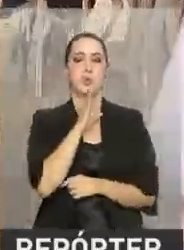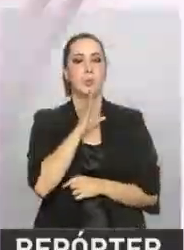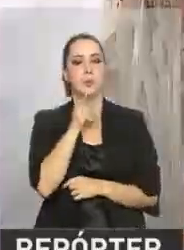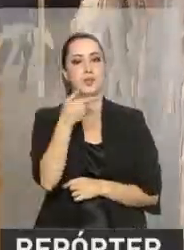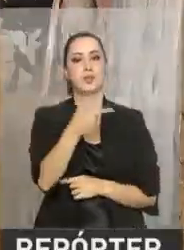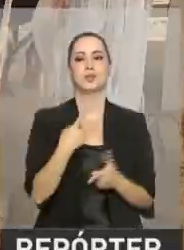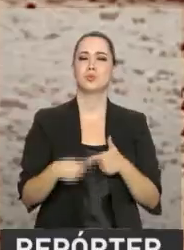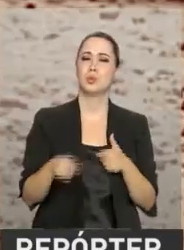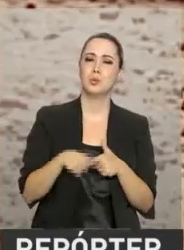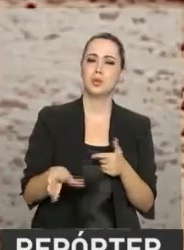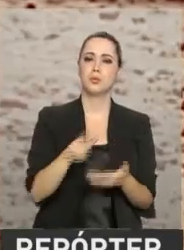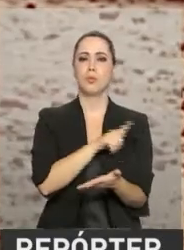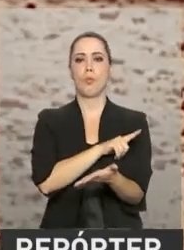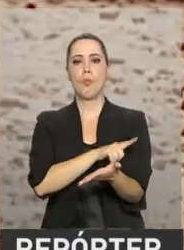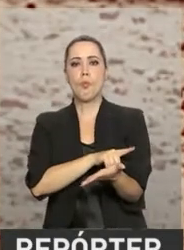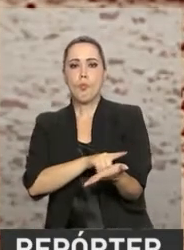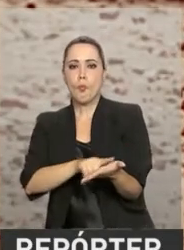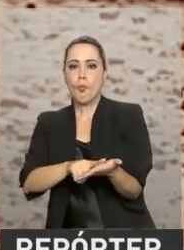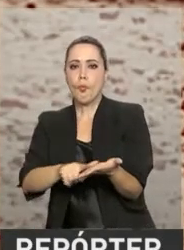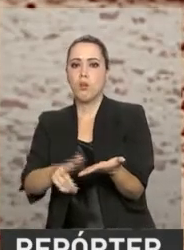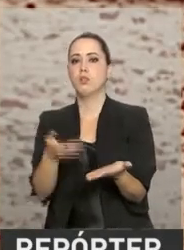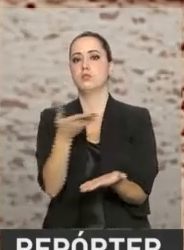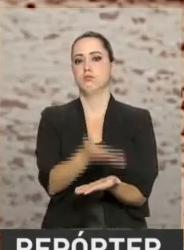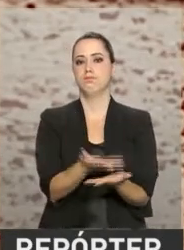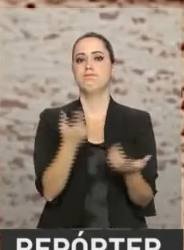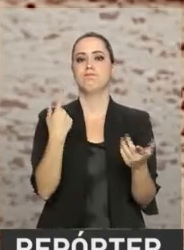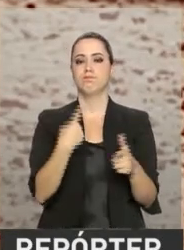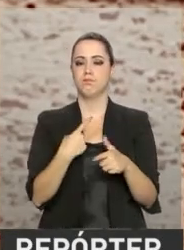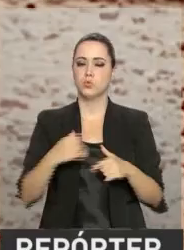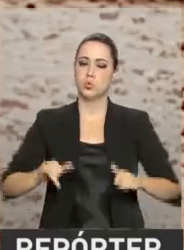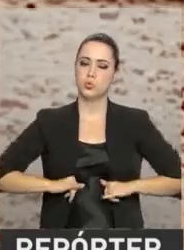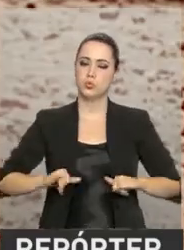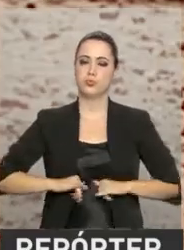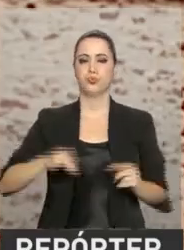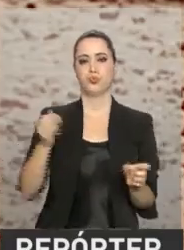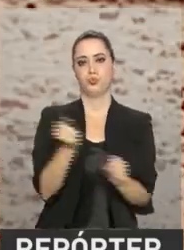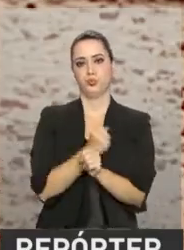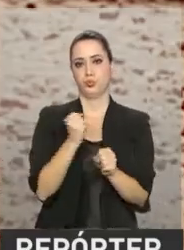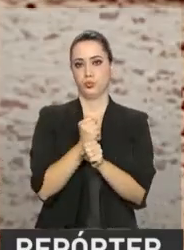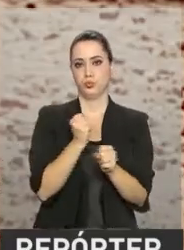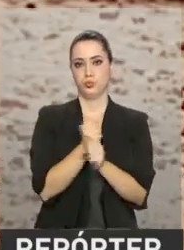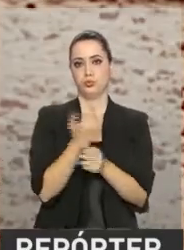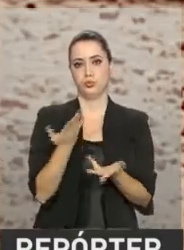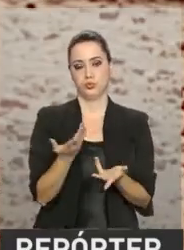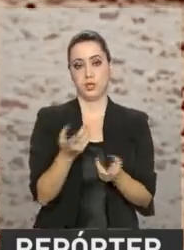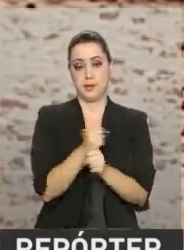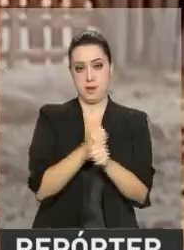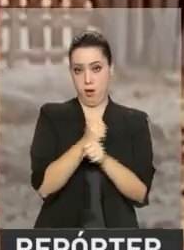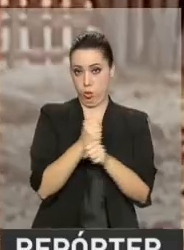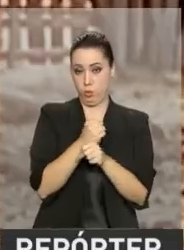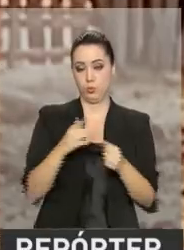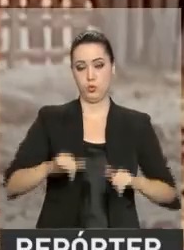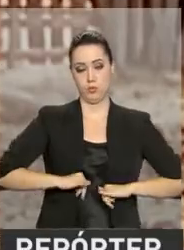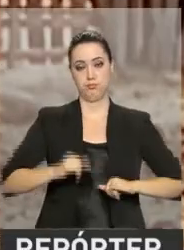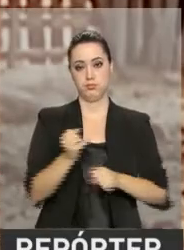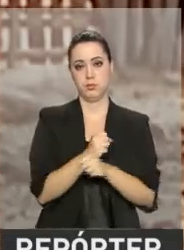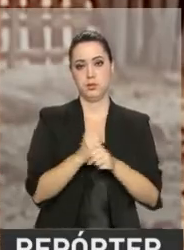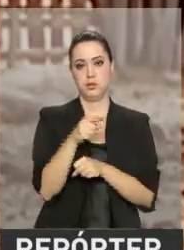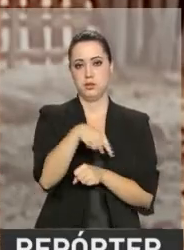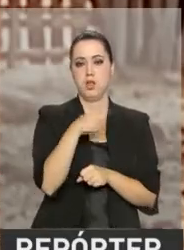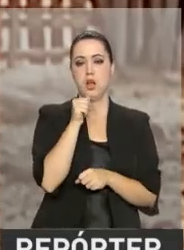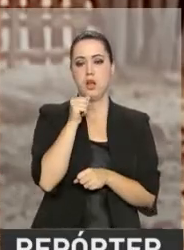que segundo ele têm castigado a região este ano para o seu manoel a água que vai percorrer muitos